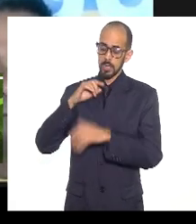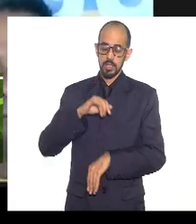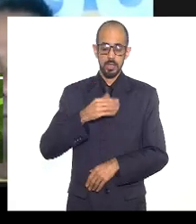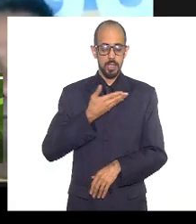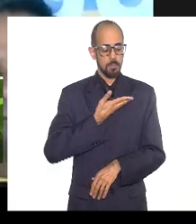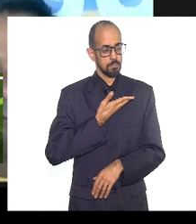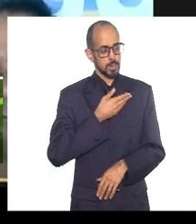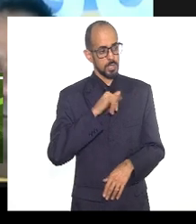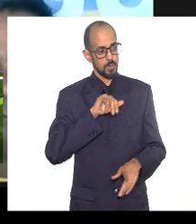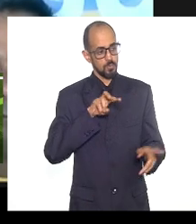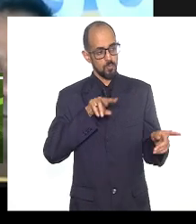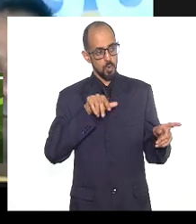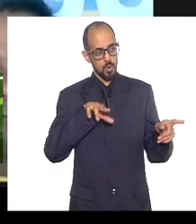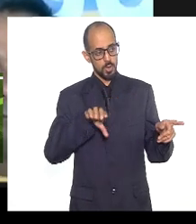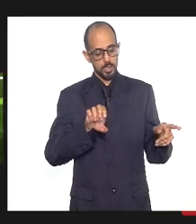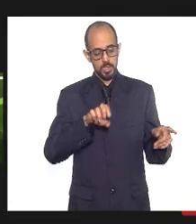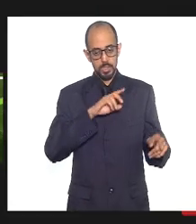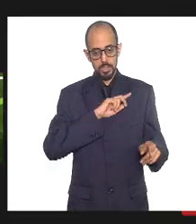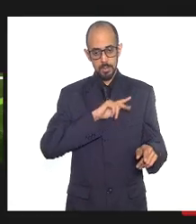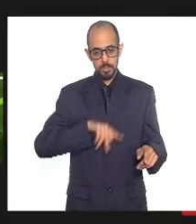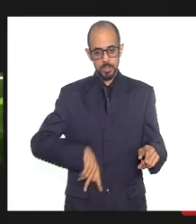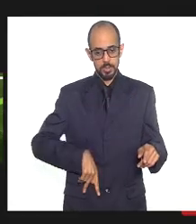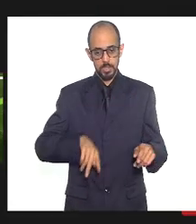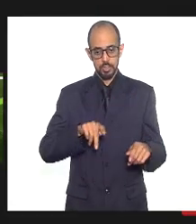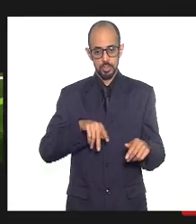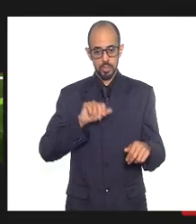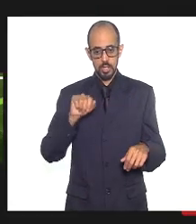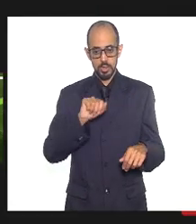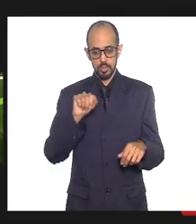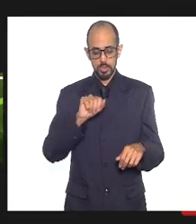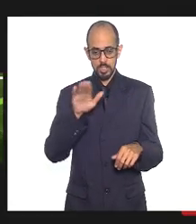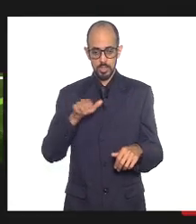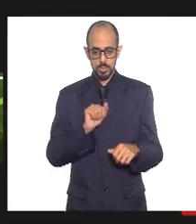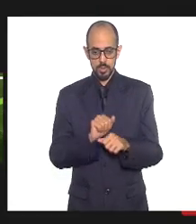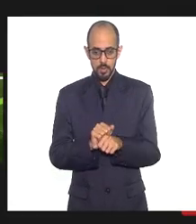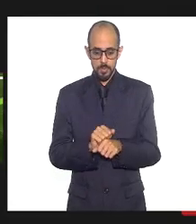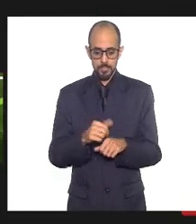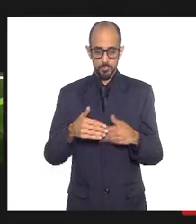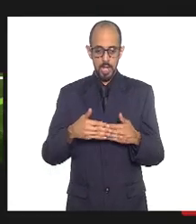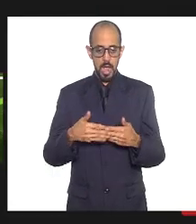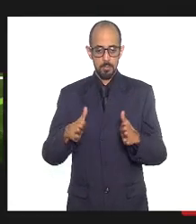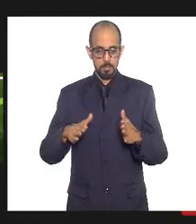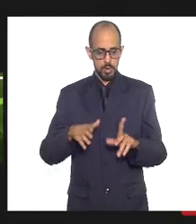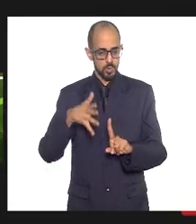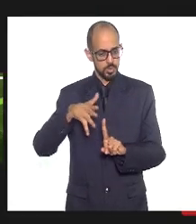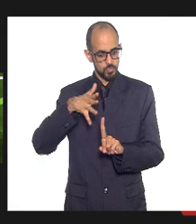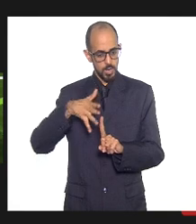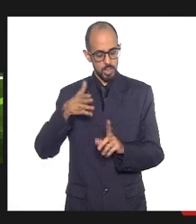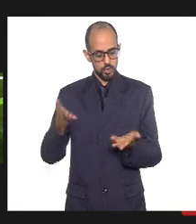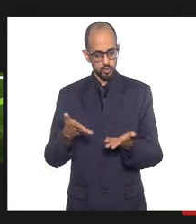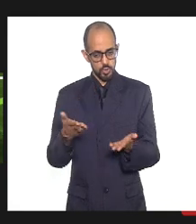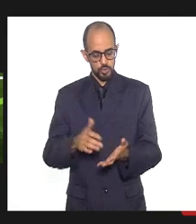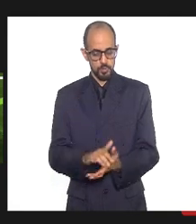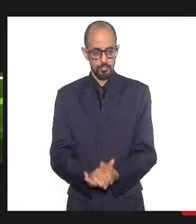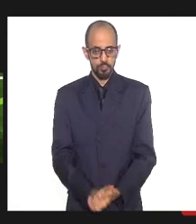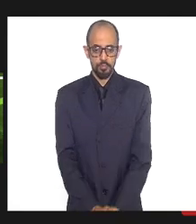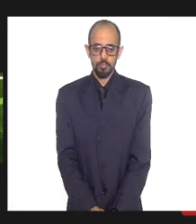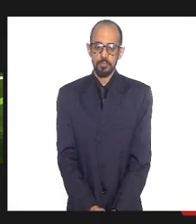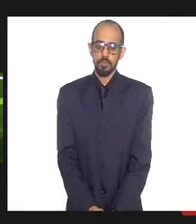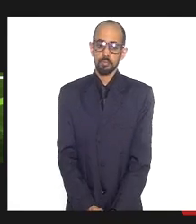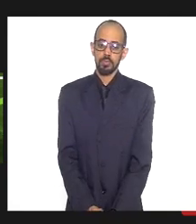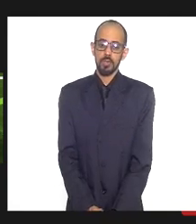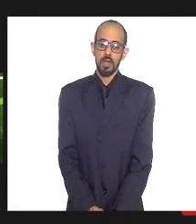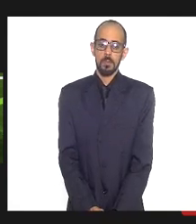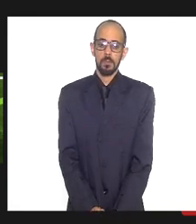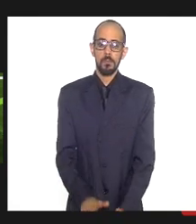companheira Ivone, presidente da nossa Associação Estadual, que abriu as falas dessa tarde. E